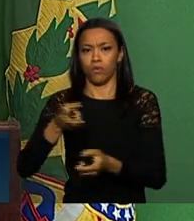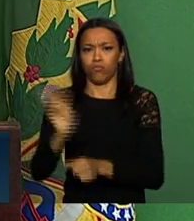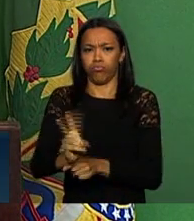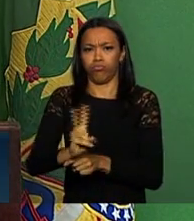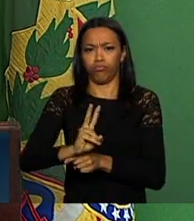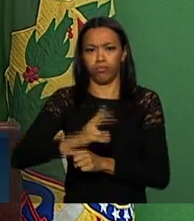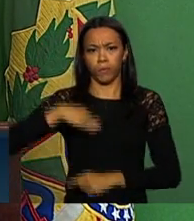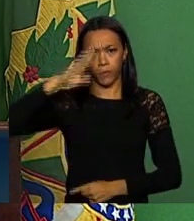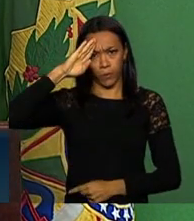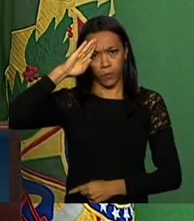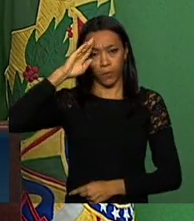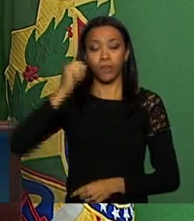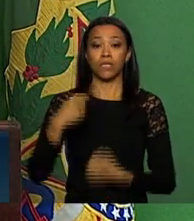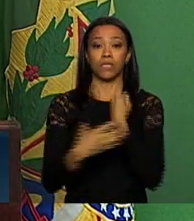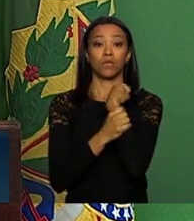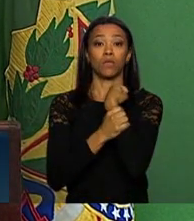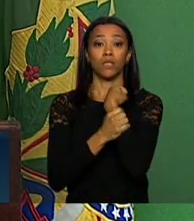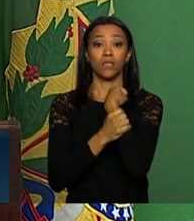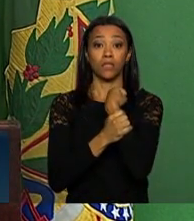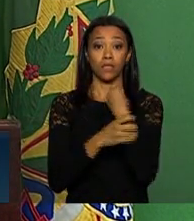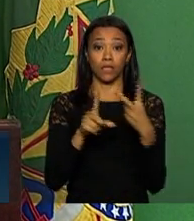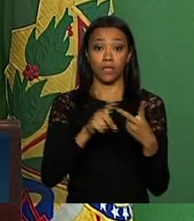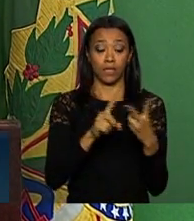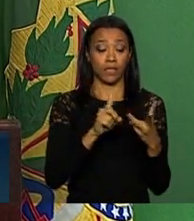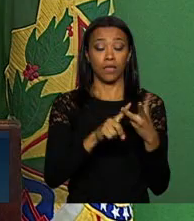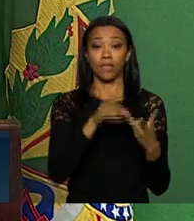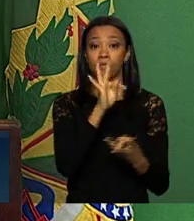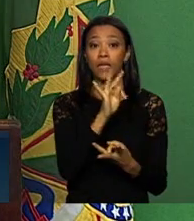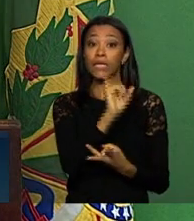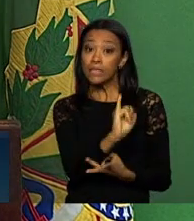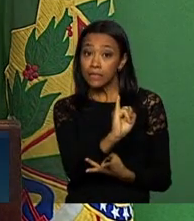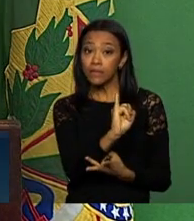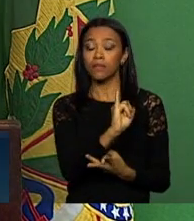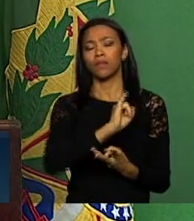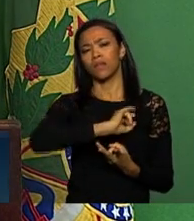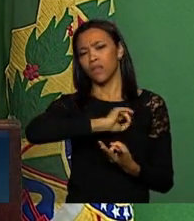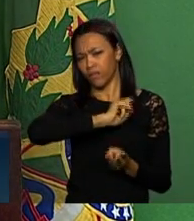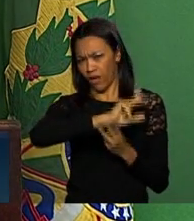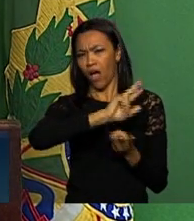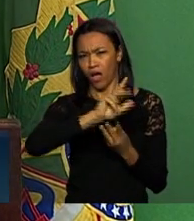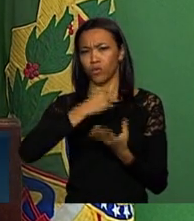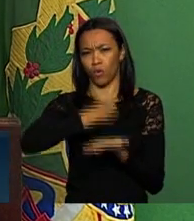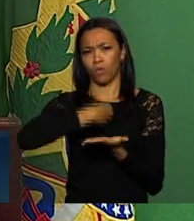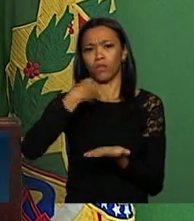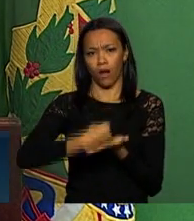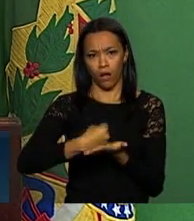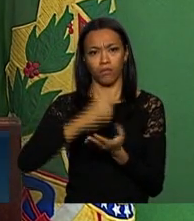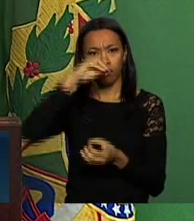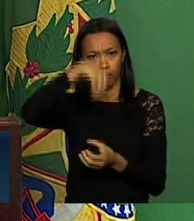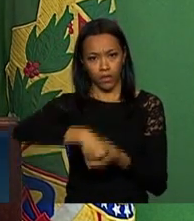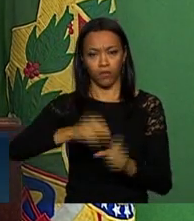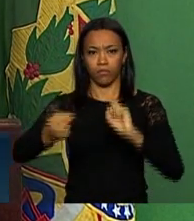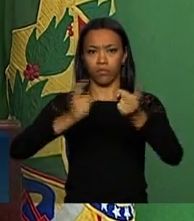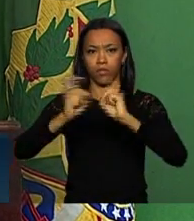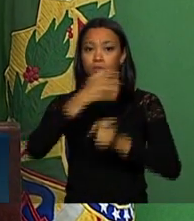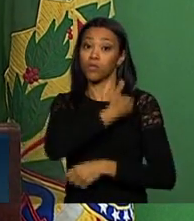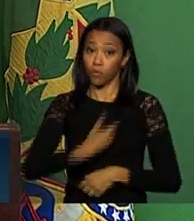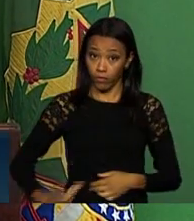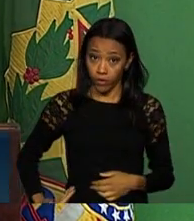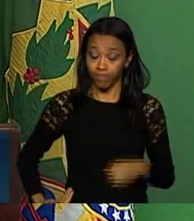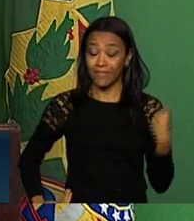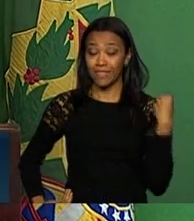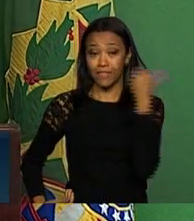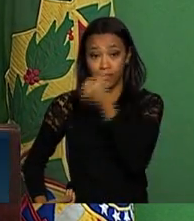vigilância segurança ti e os demais contratos administrativos